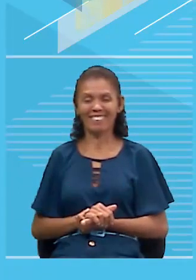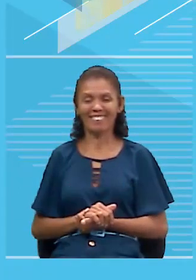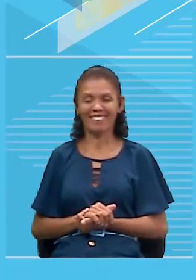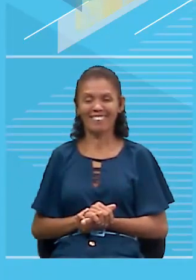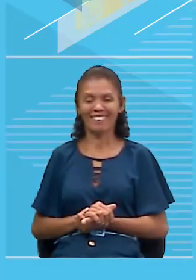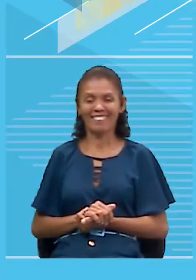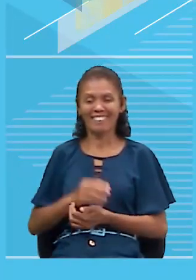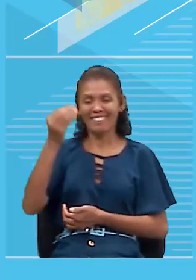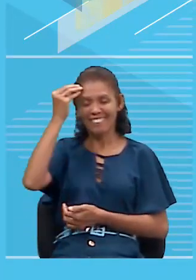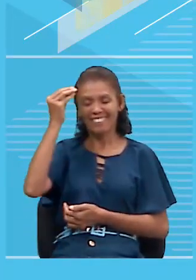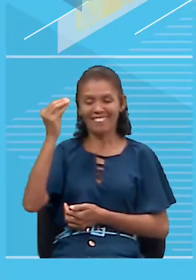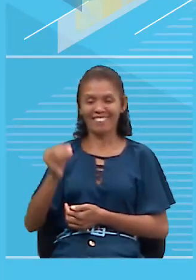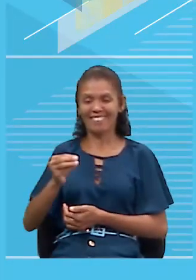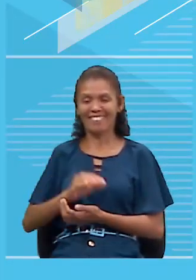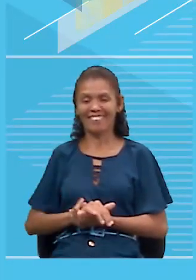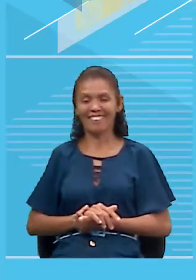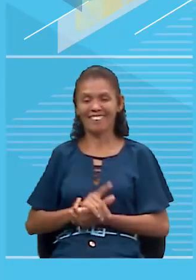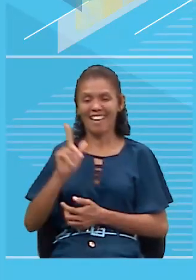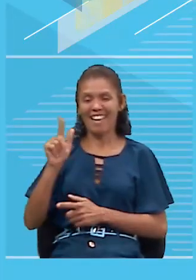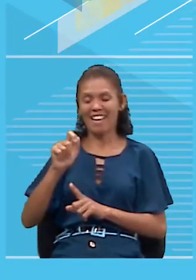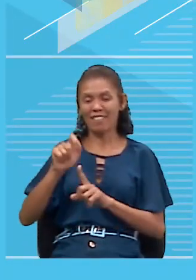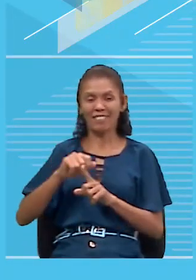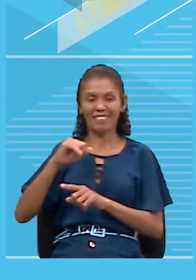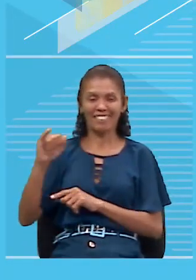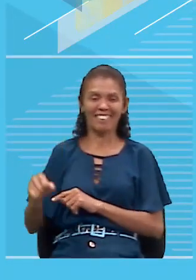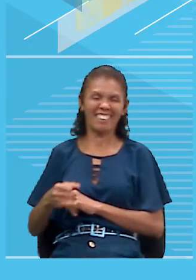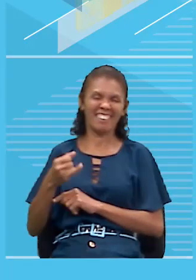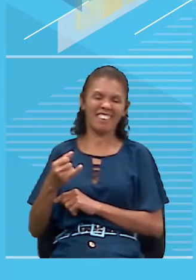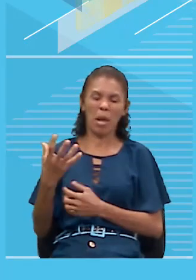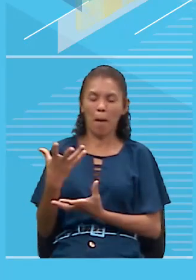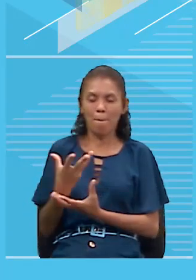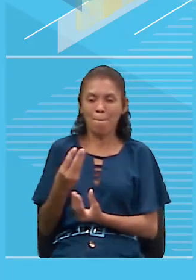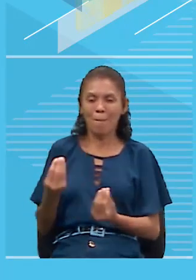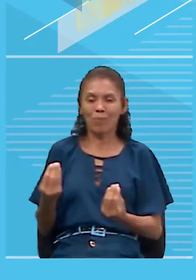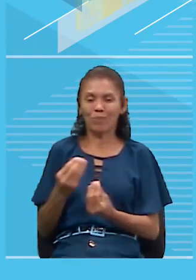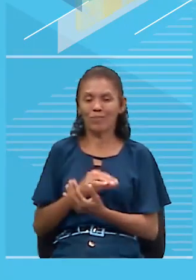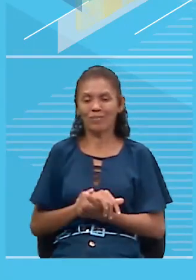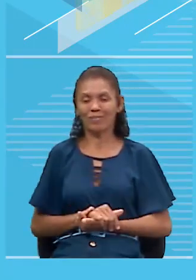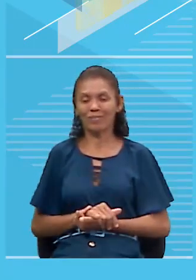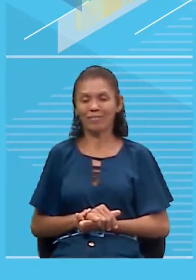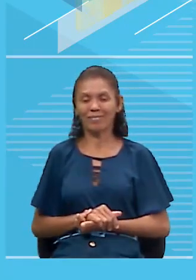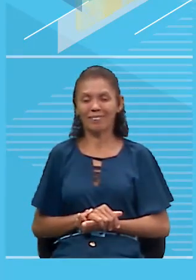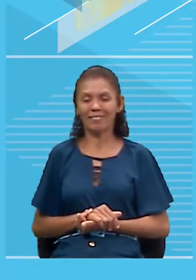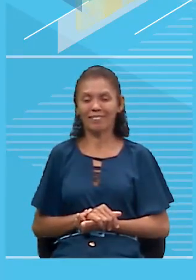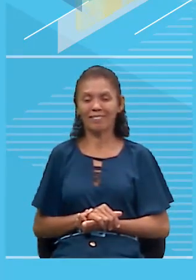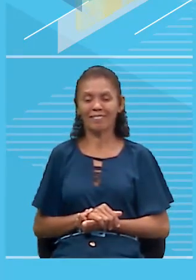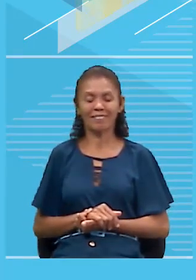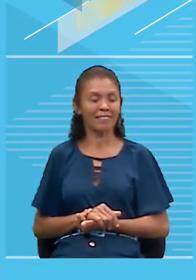meu filho dormir 600 anos é janeiro nas costas meu filho é muito Janeiro